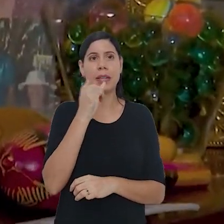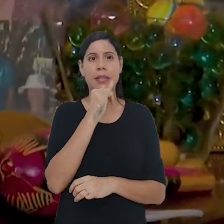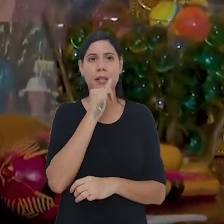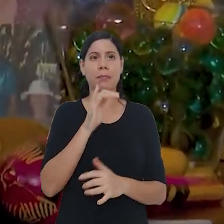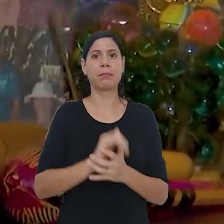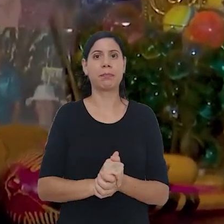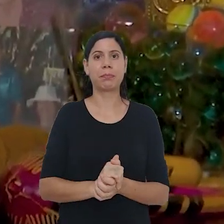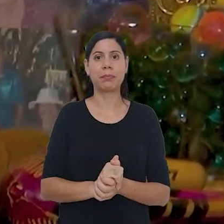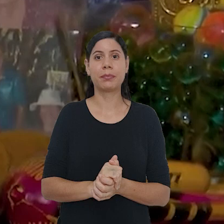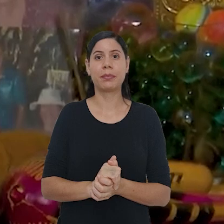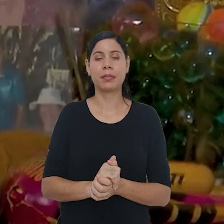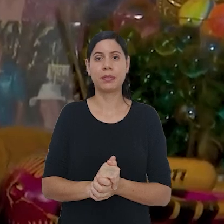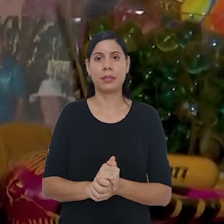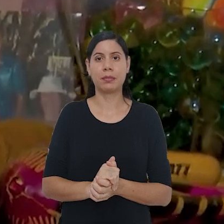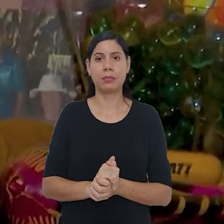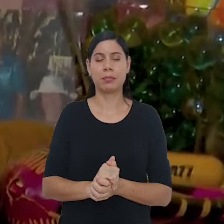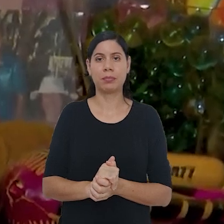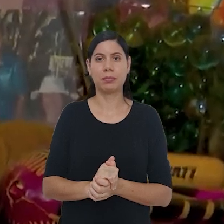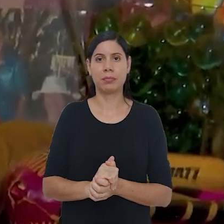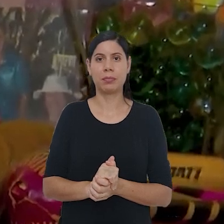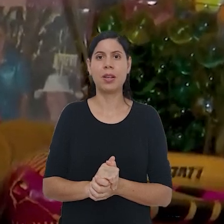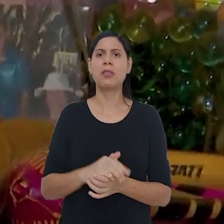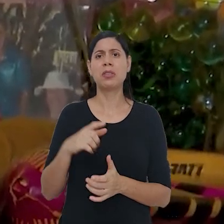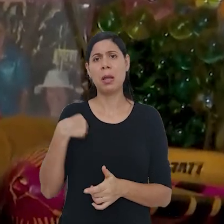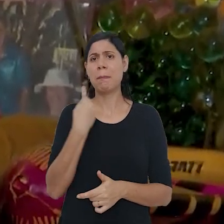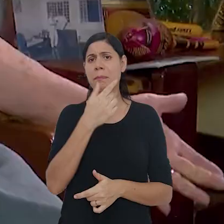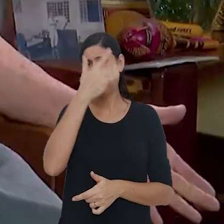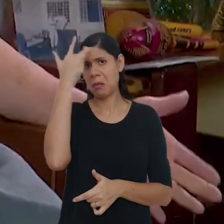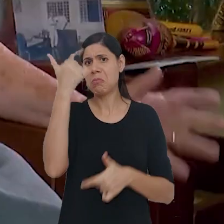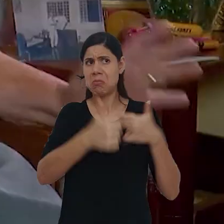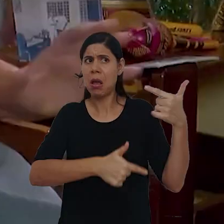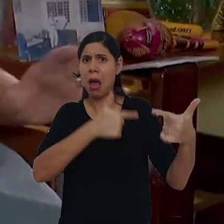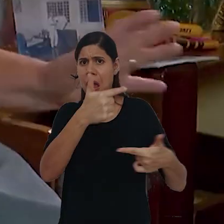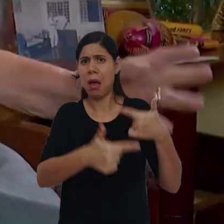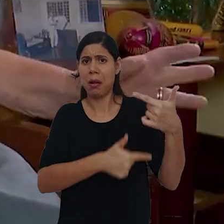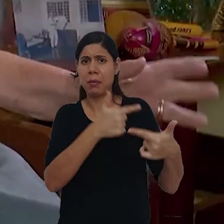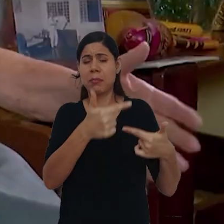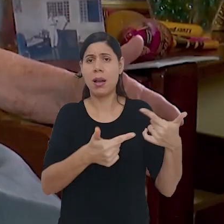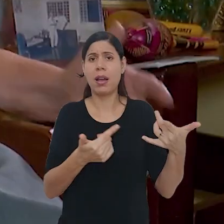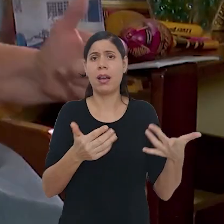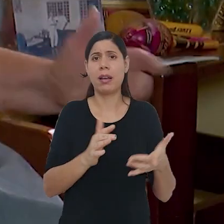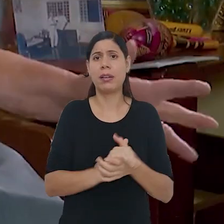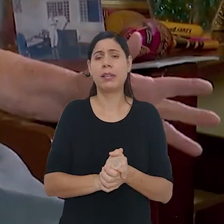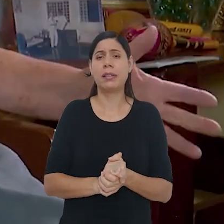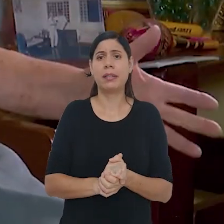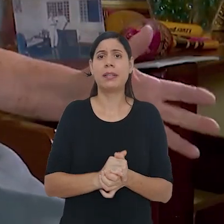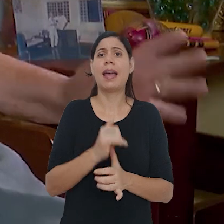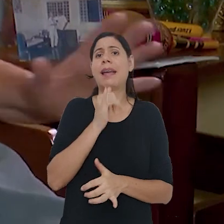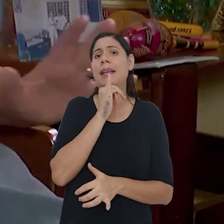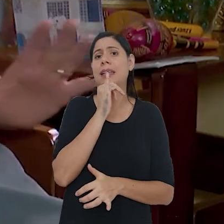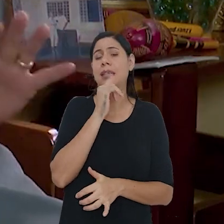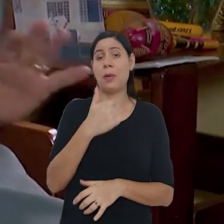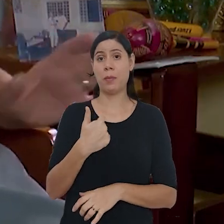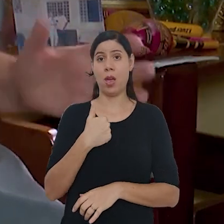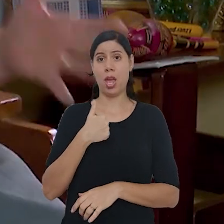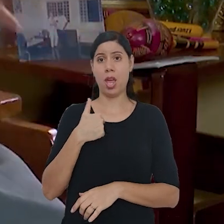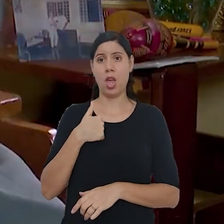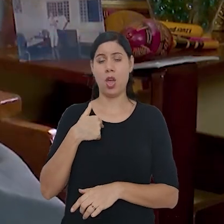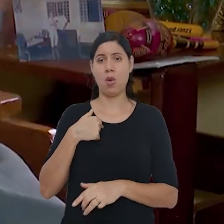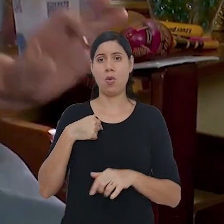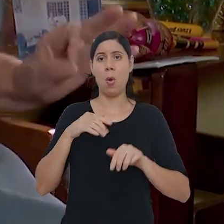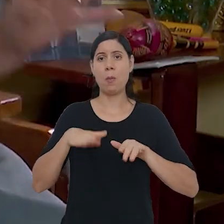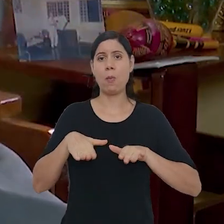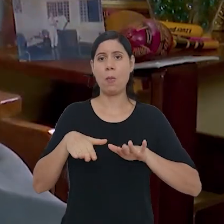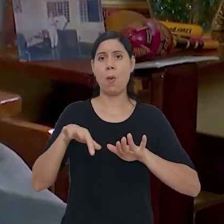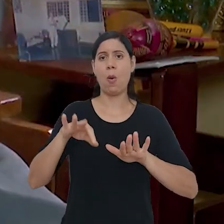benefício faz toda a diferença no orçamento doméstico. Eu acho positivo nesse ponto, porque, por exemplo, quando